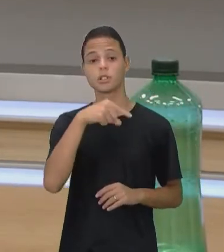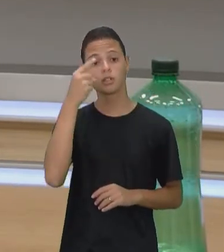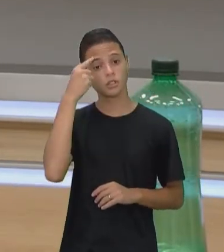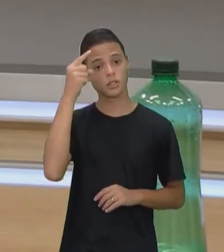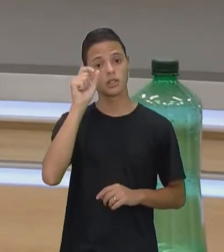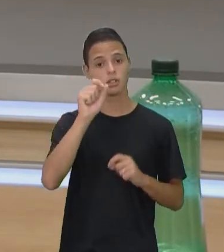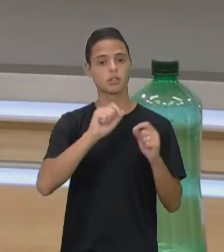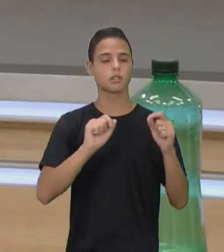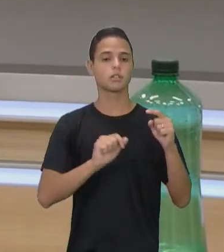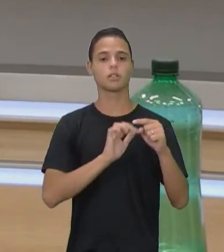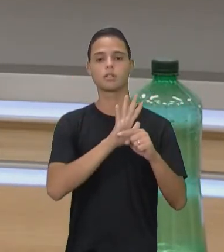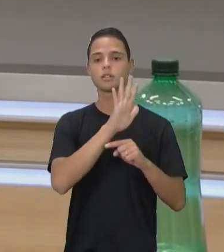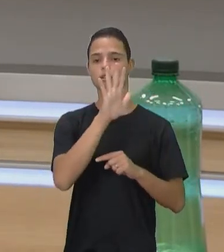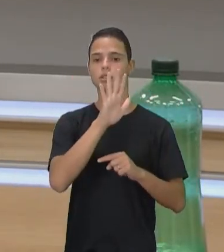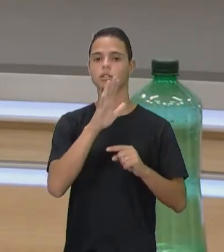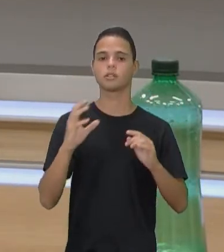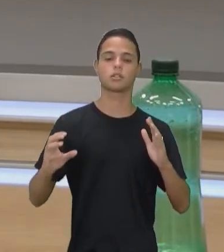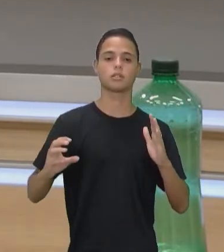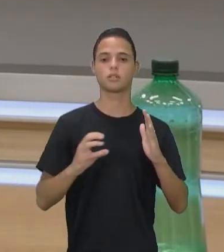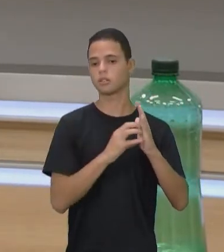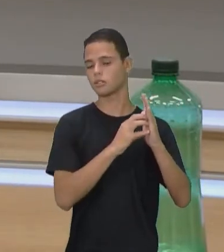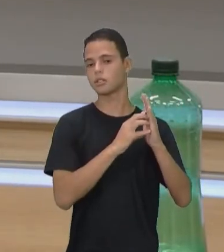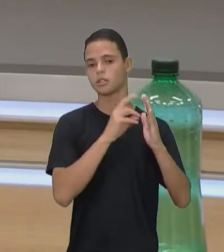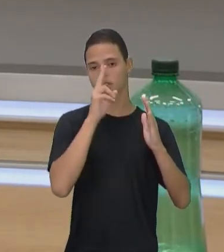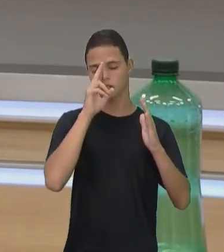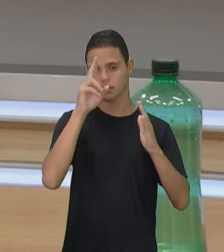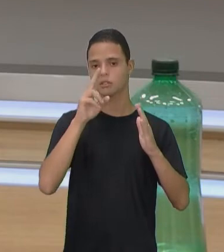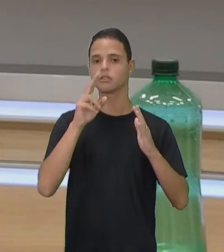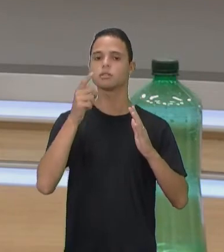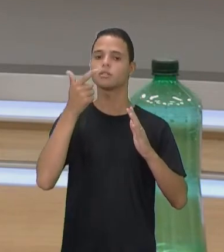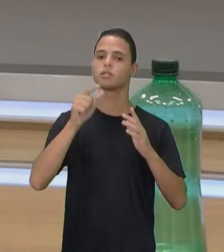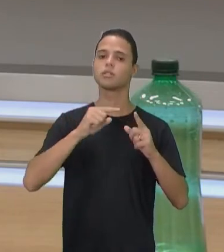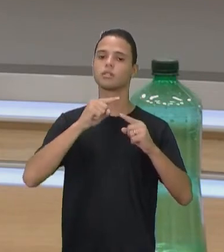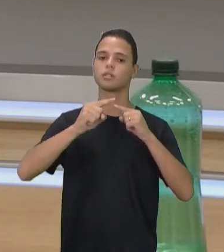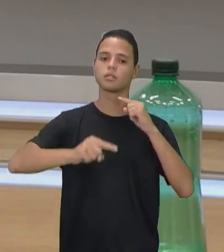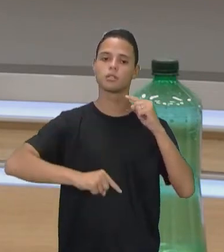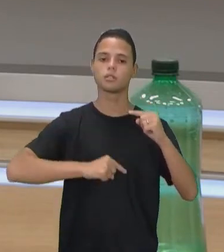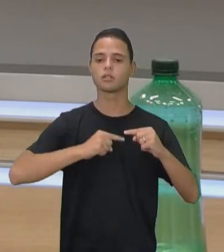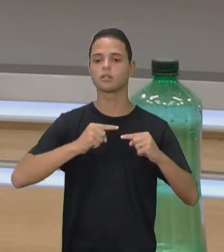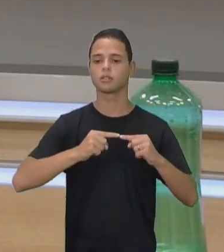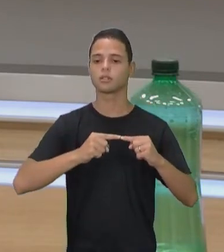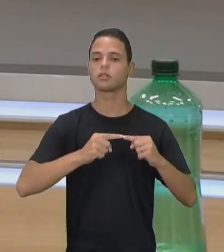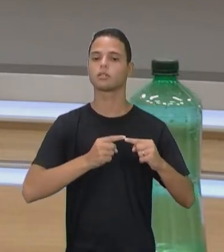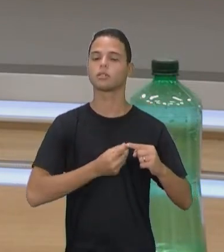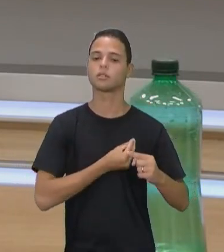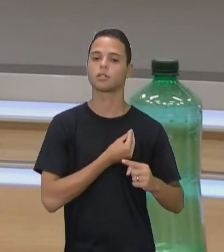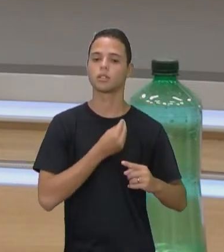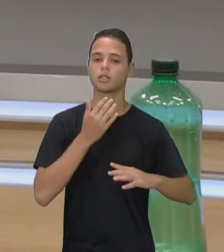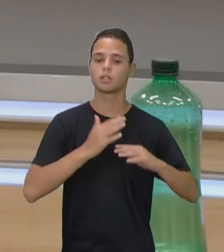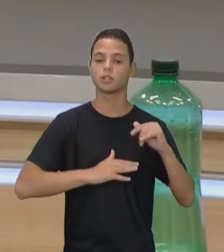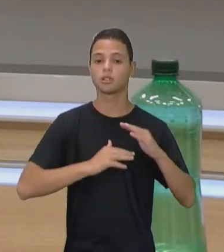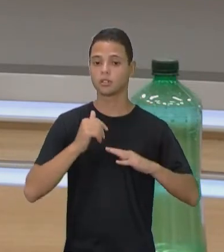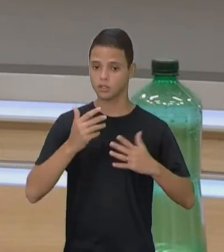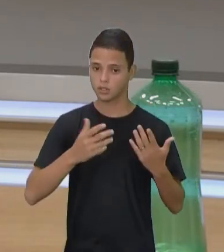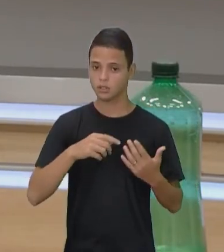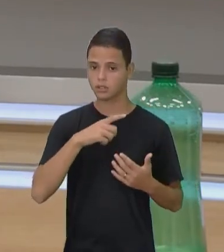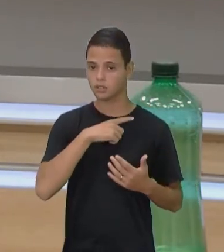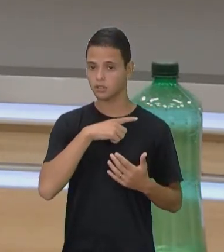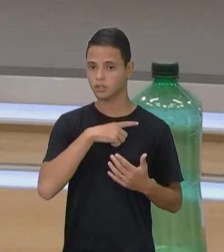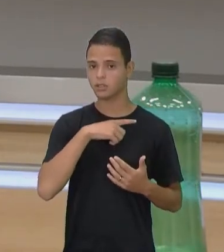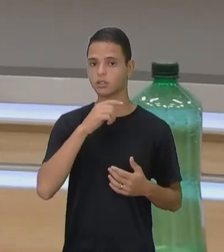afetando diretamente os nossos ciclos naturais e também a nossa qualidade de vida. Por quê? Mexe com duas coisas que a gente já falou